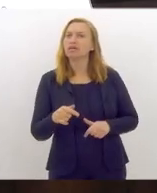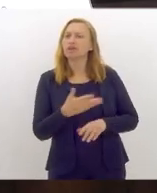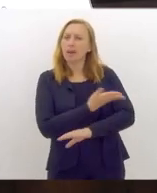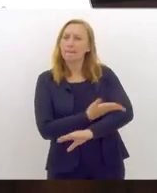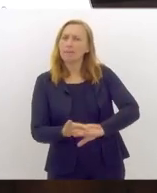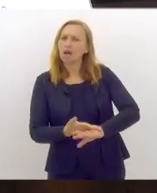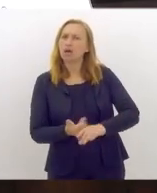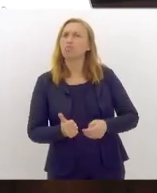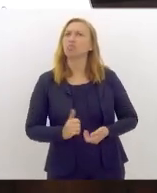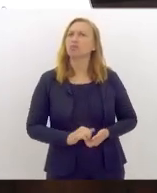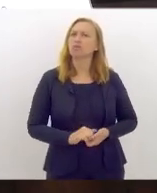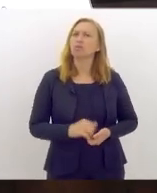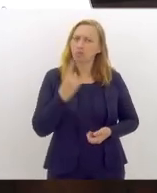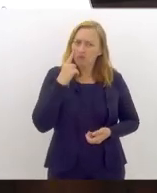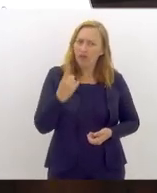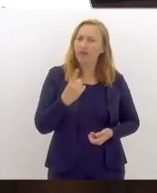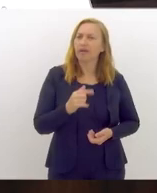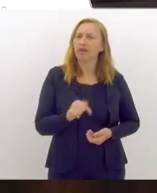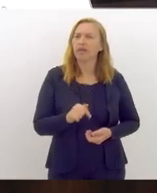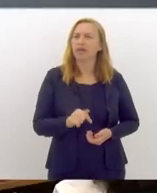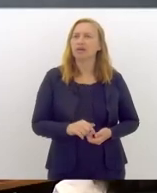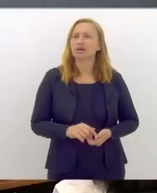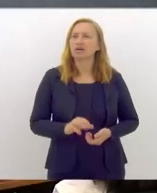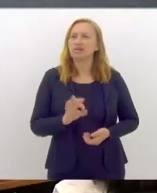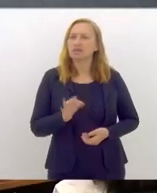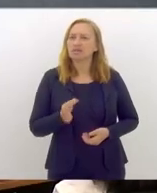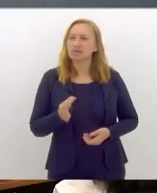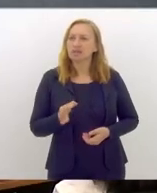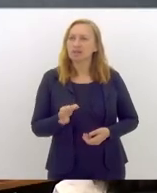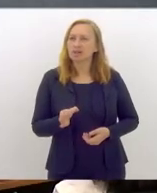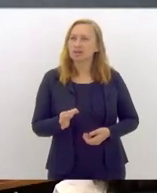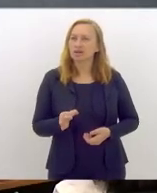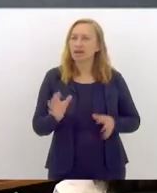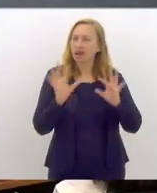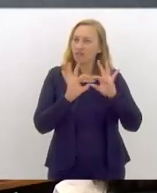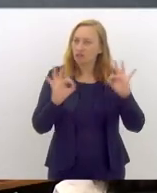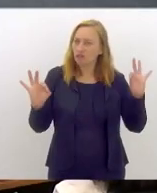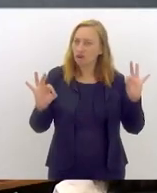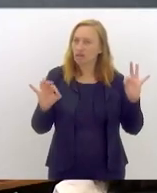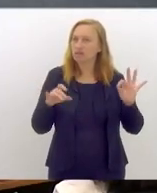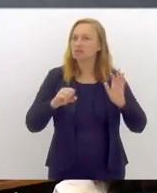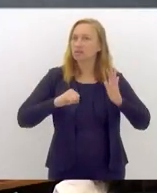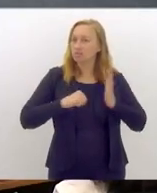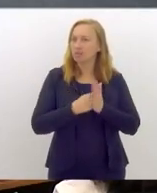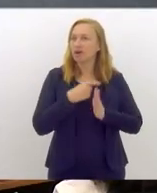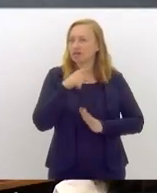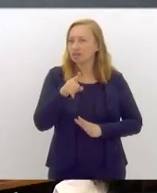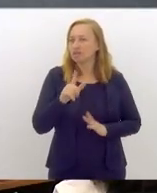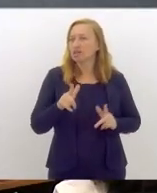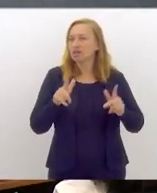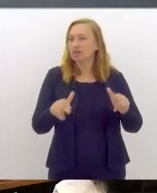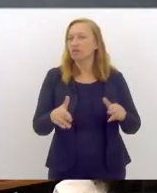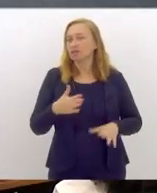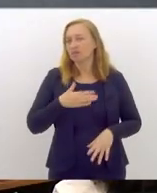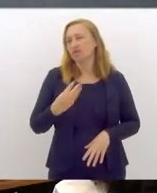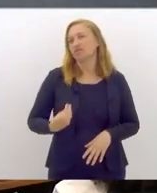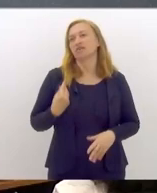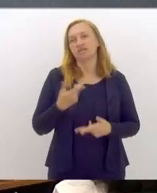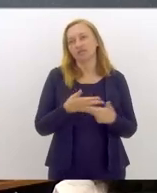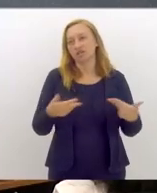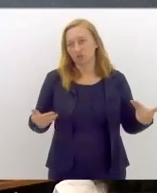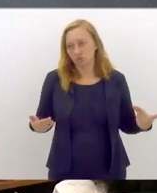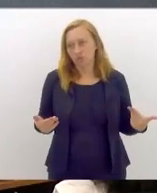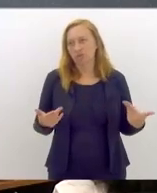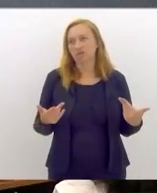Vamos colorir isso aqui eu tenho certeza que aquilo ali aquela frase ali que ele falou teve um impacto em você assim como teve um impacto na minha vida em várias coisas